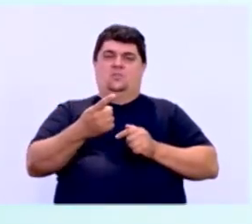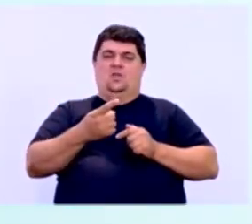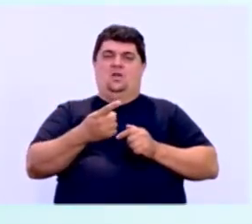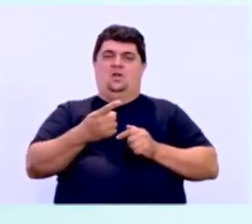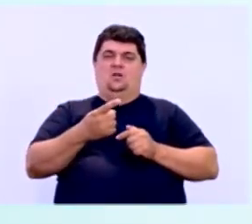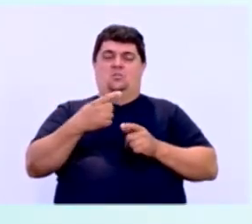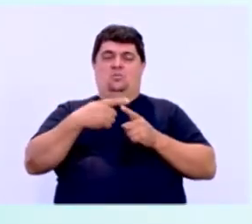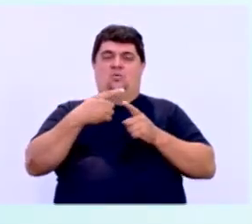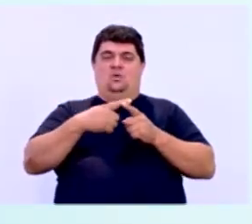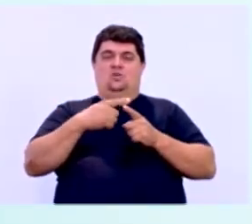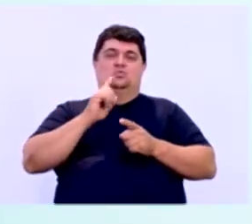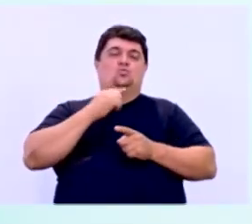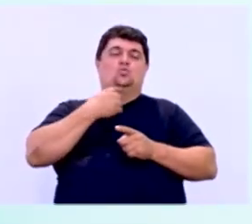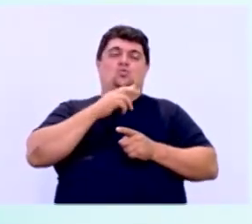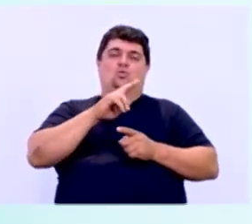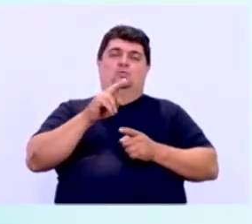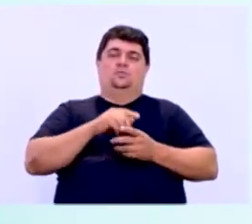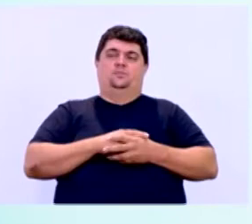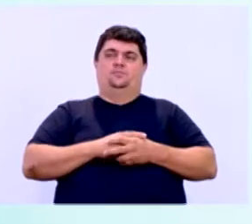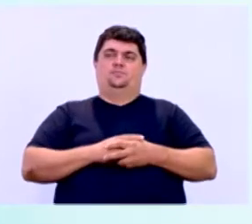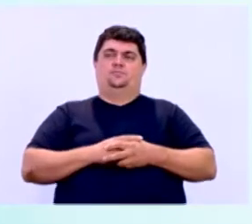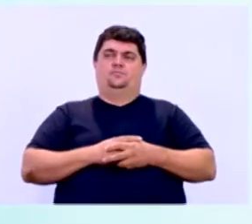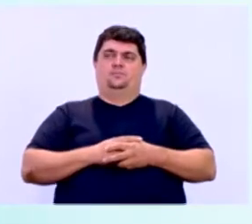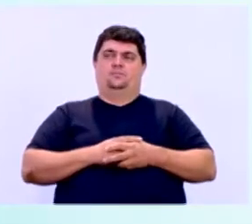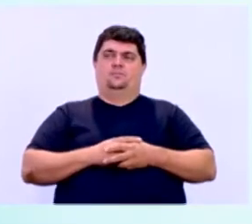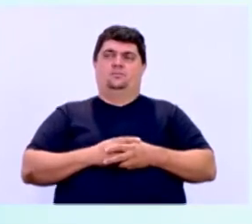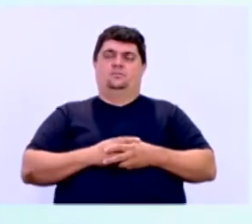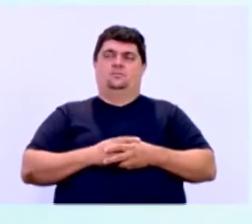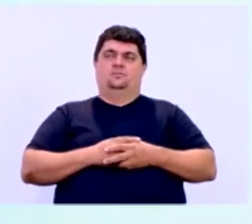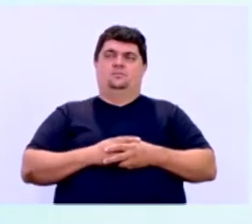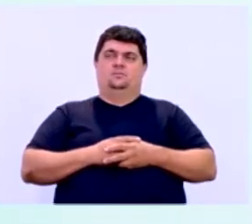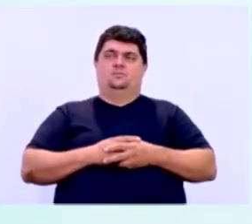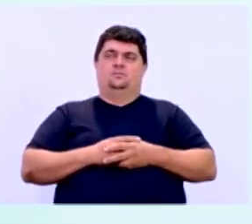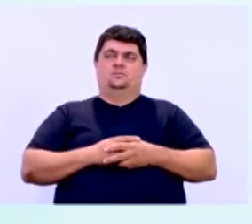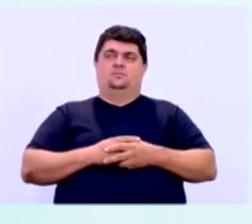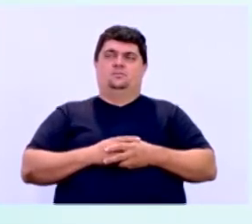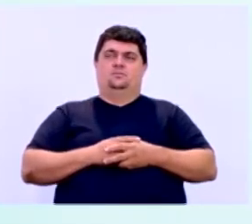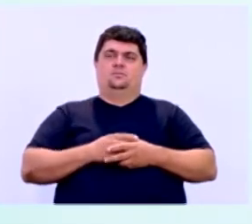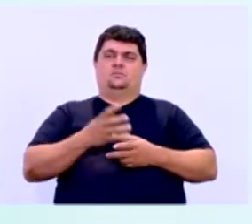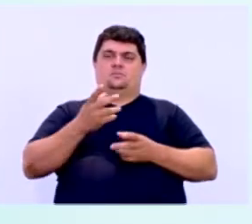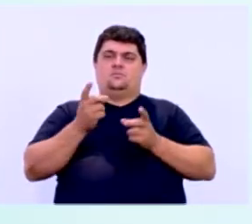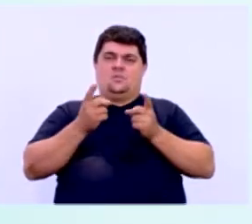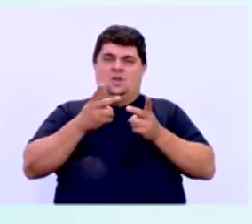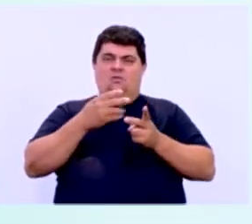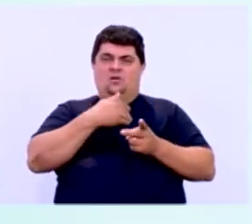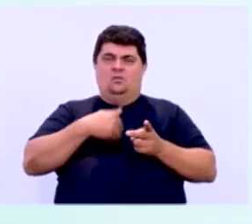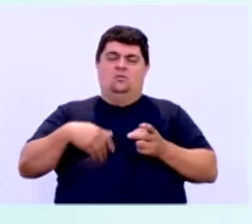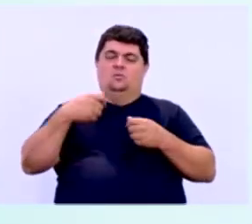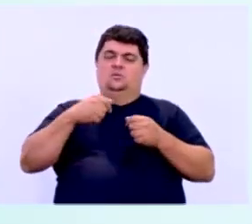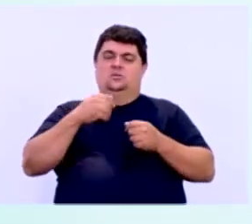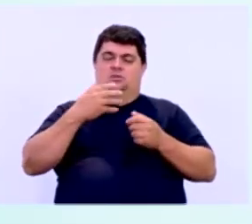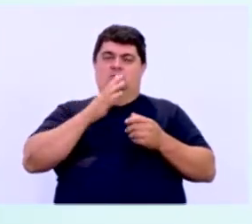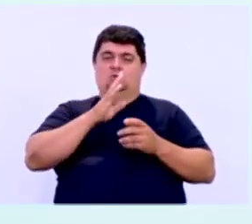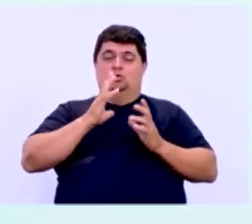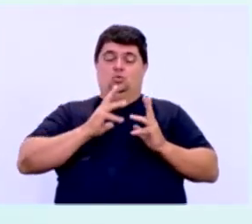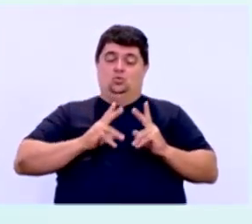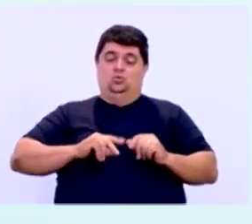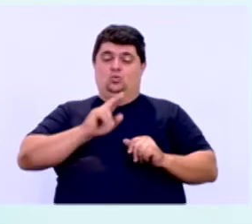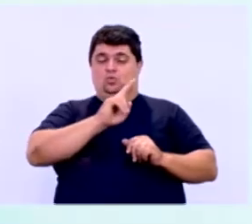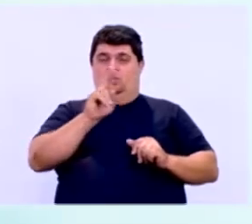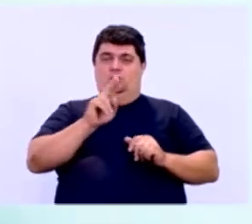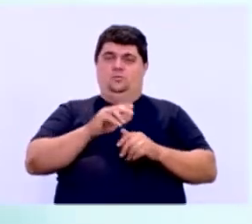participar de licitações, né? Então, cuidado você empresário que quer vender para o governo, tenha atenção,